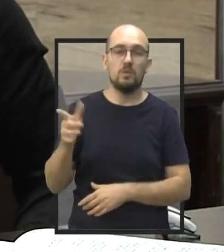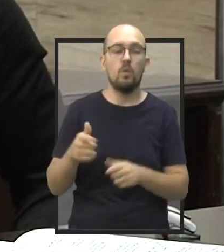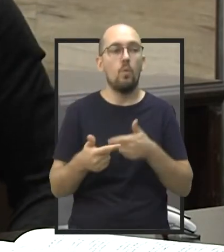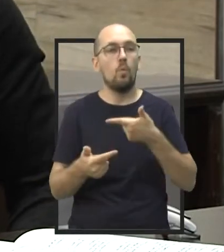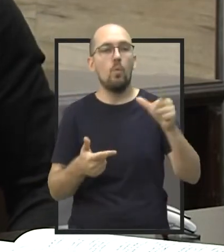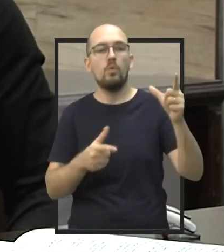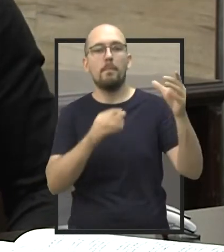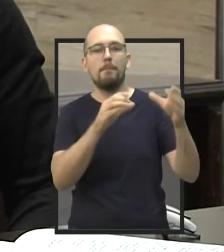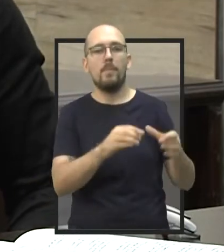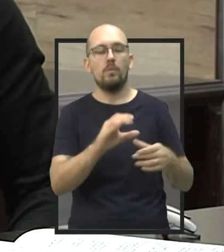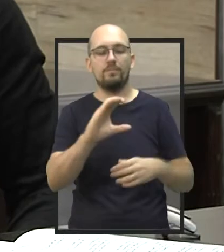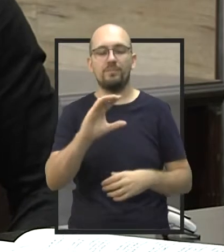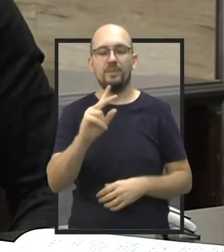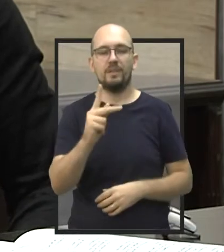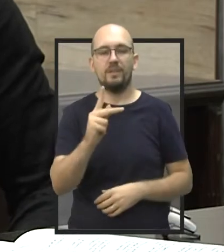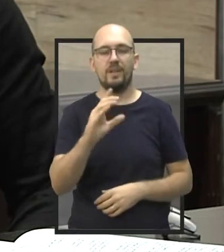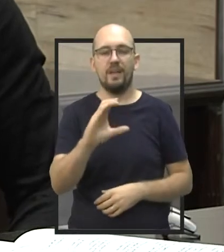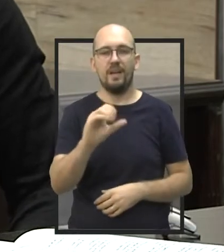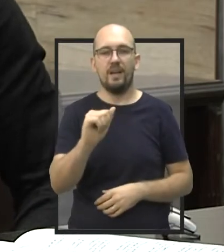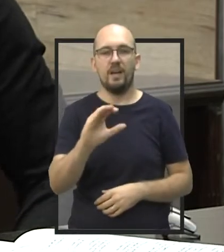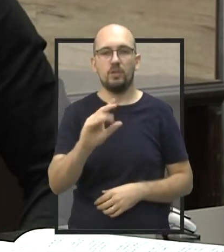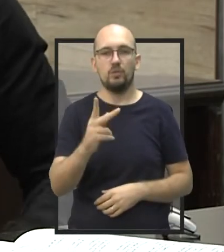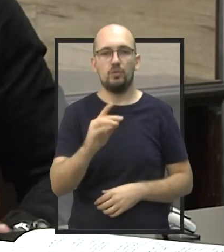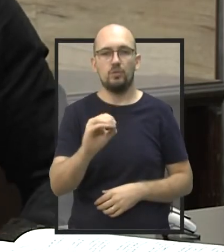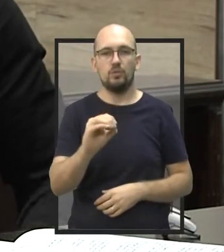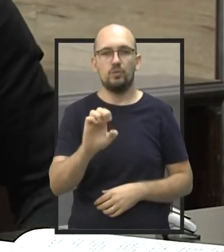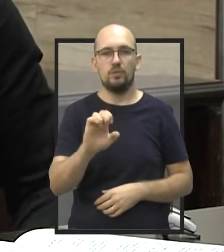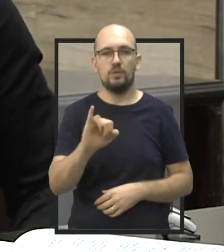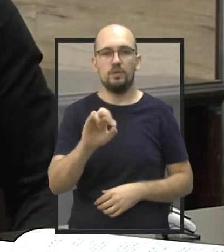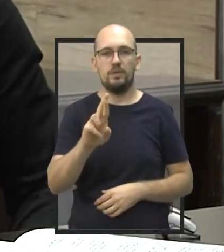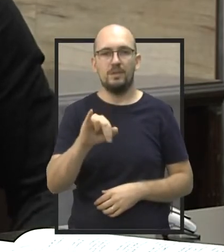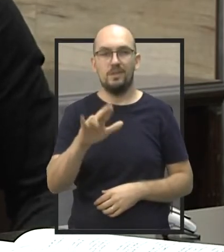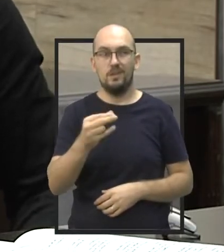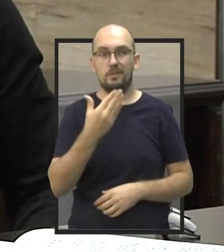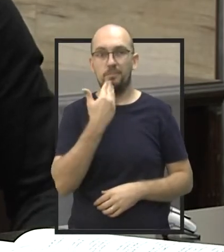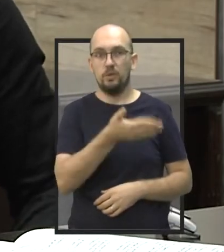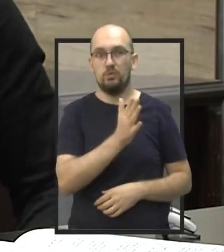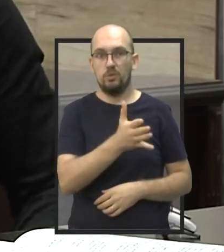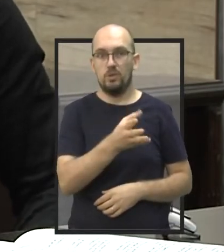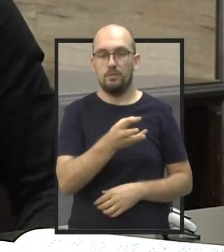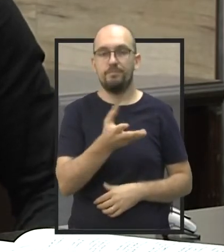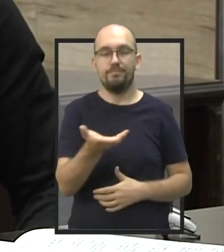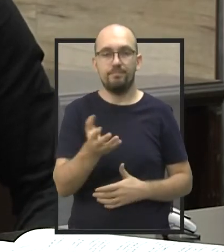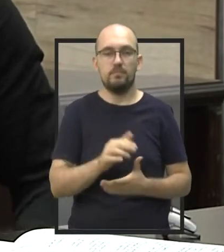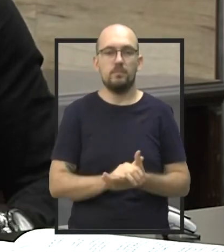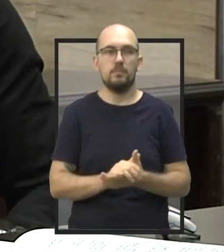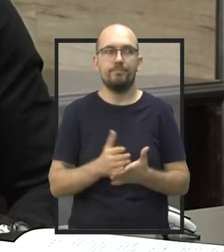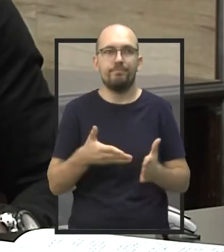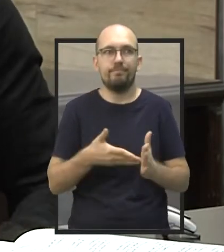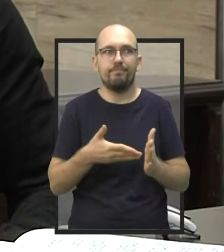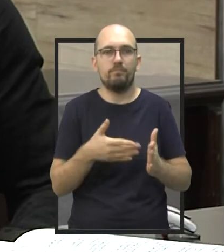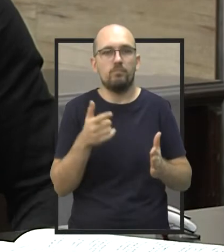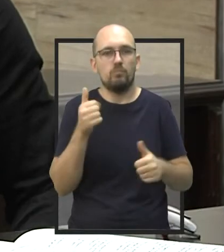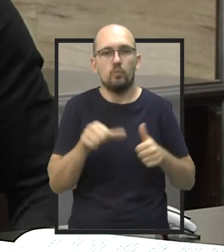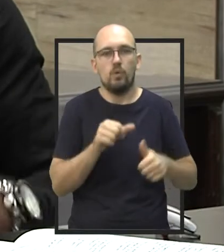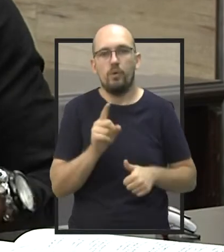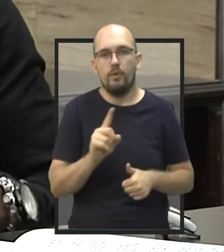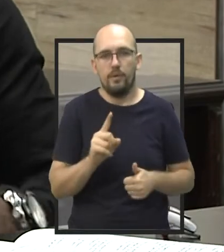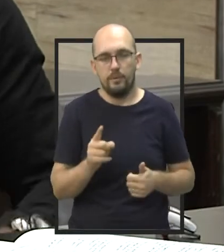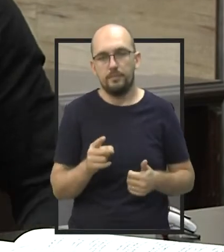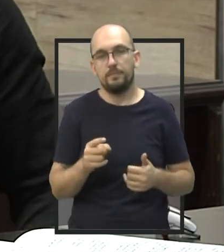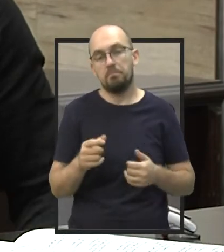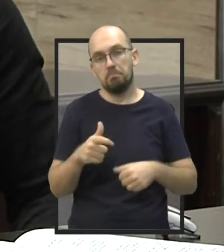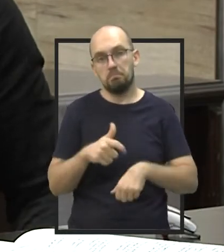também, na Cachoeirinha, que a gente já fez algum pedido. Então assim, ele tem uma dificuldade Então eu acho que esse momento, que